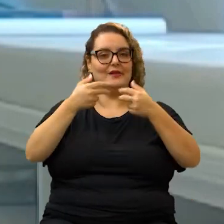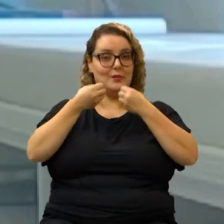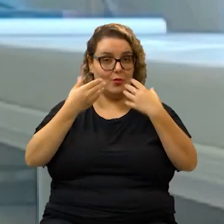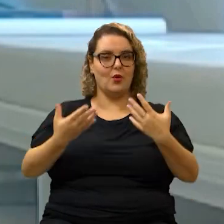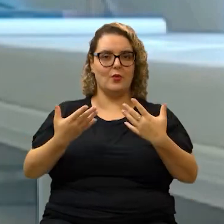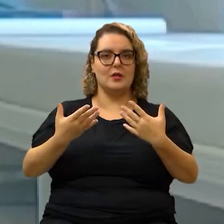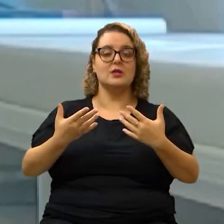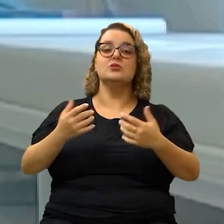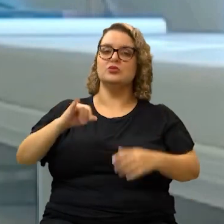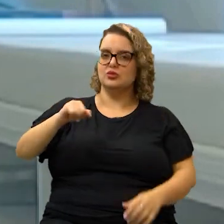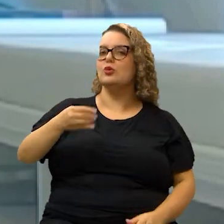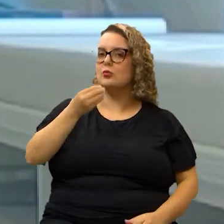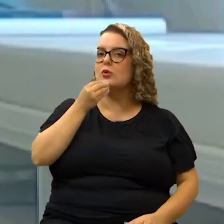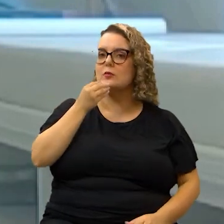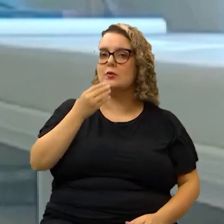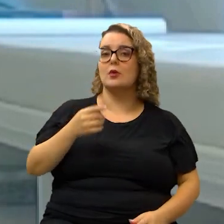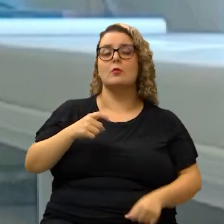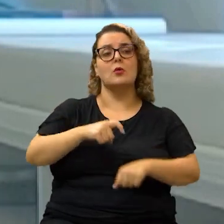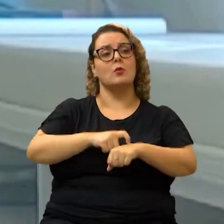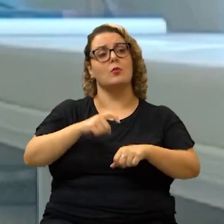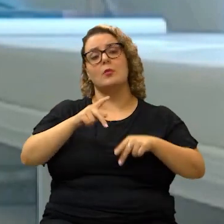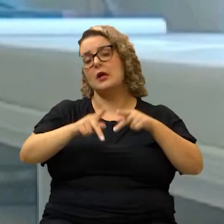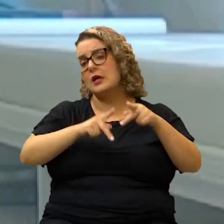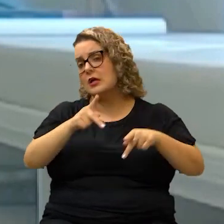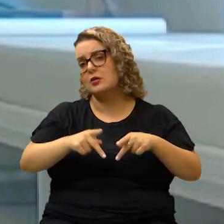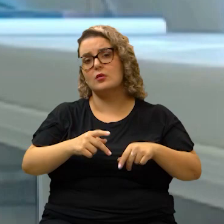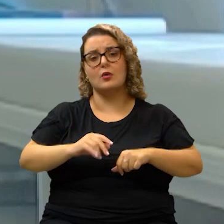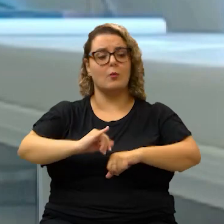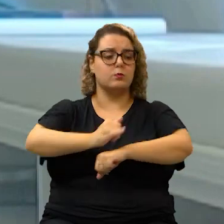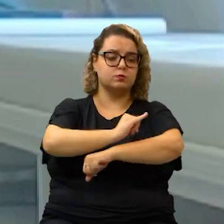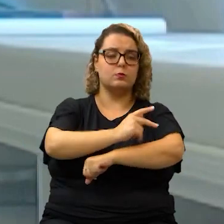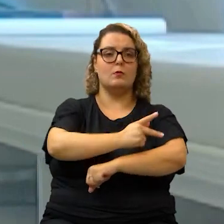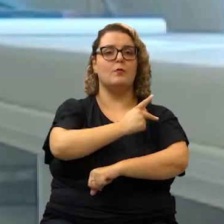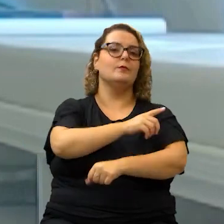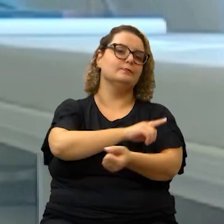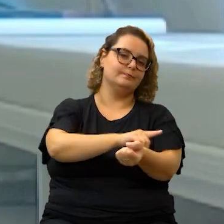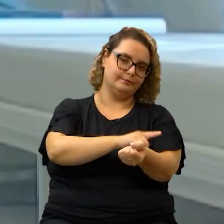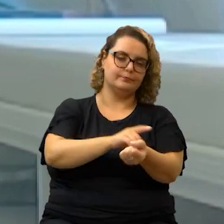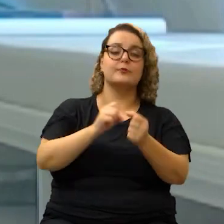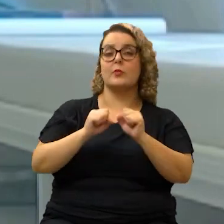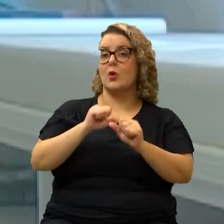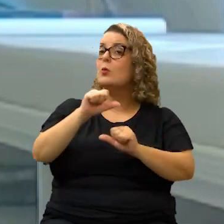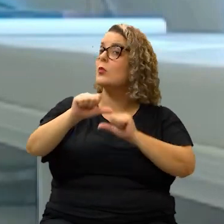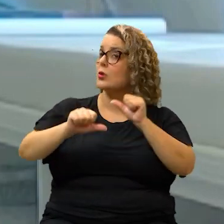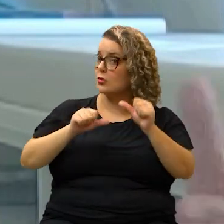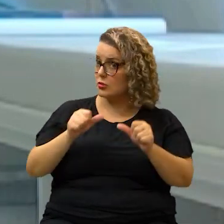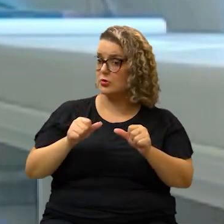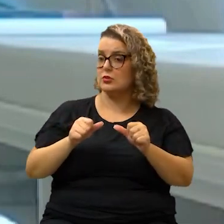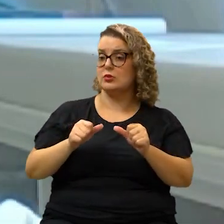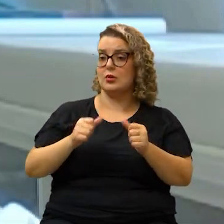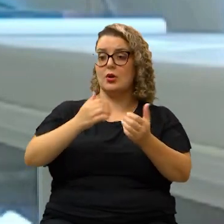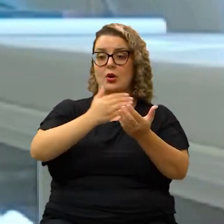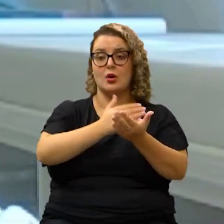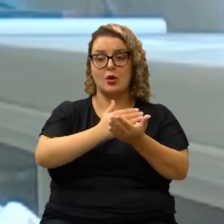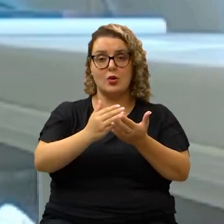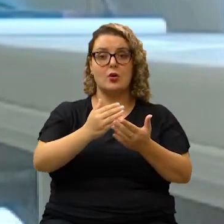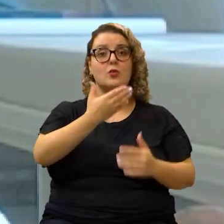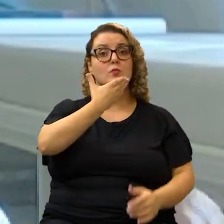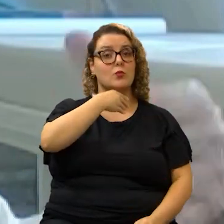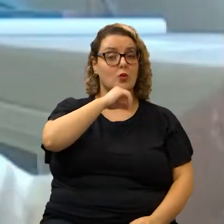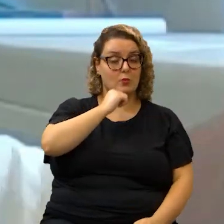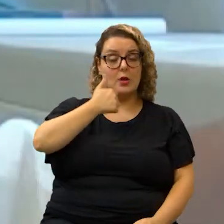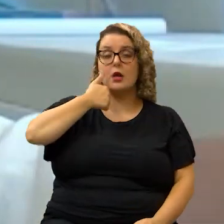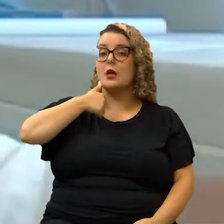uma época em que a população é obesa, hipertensa e diabética. E a gente pode mudar isso começando lá no pai e na